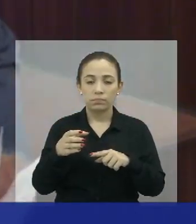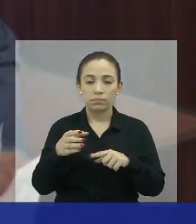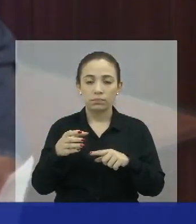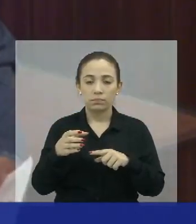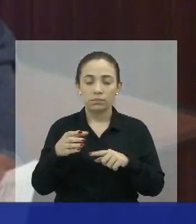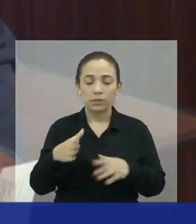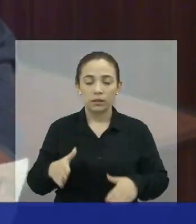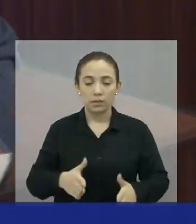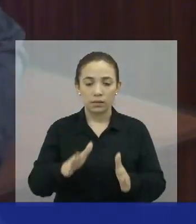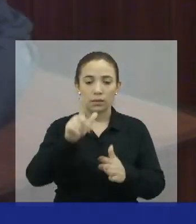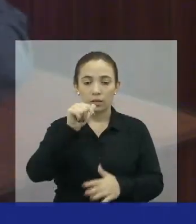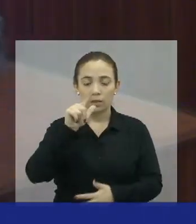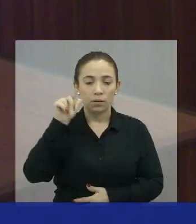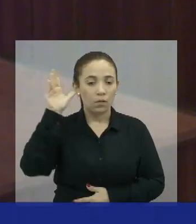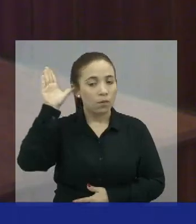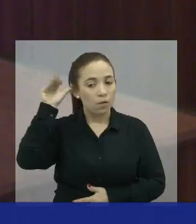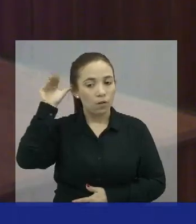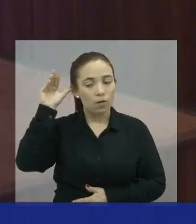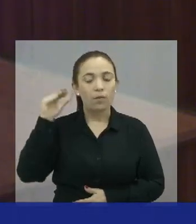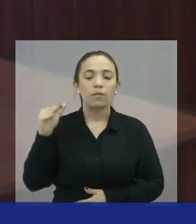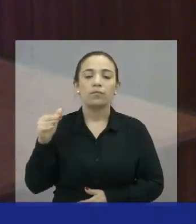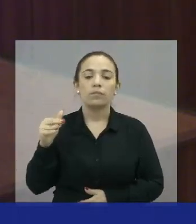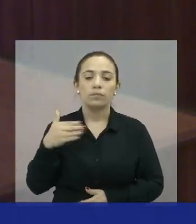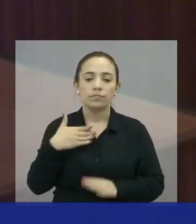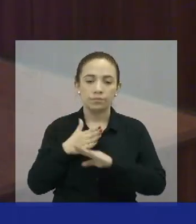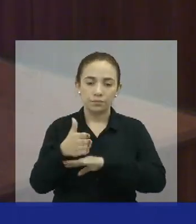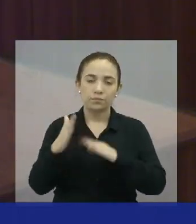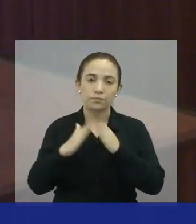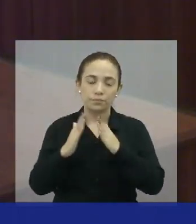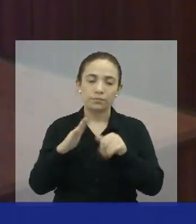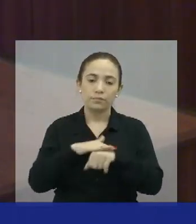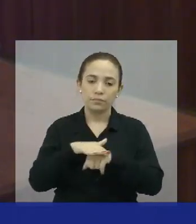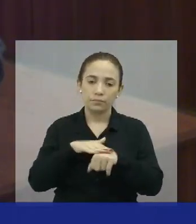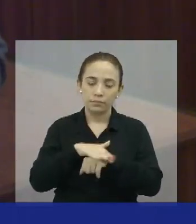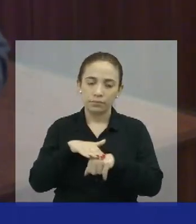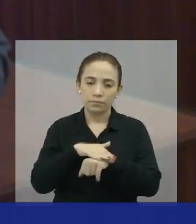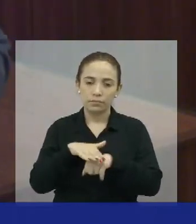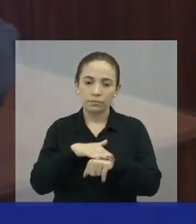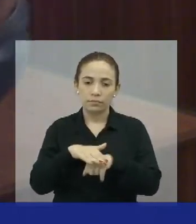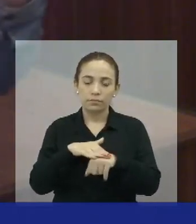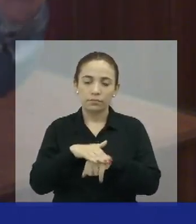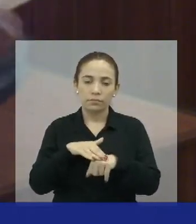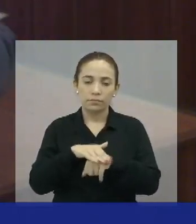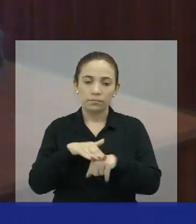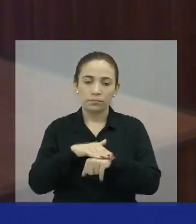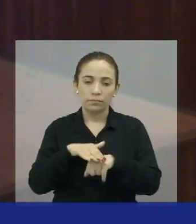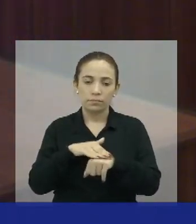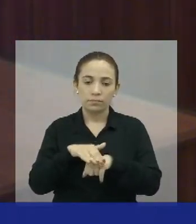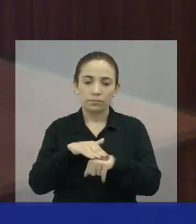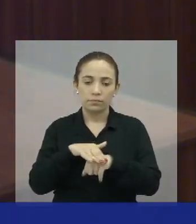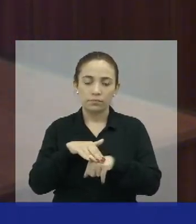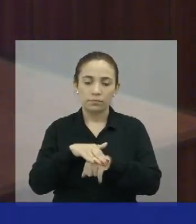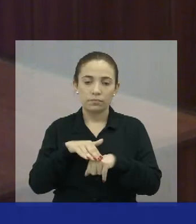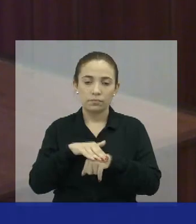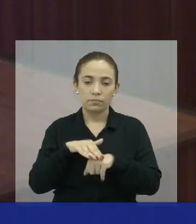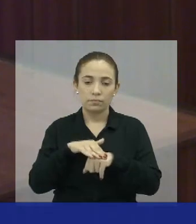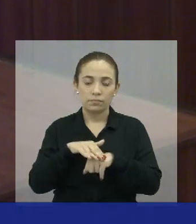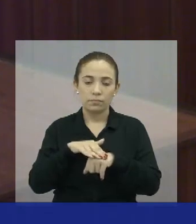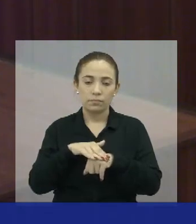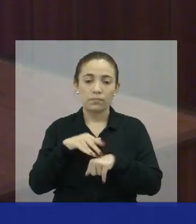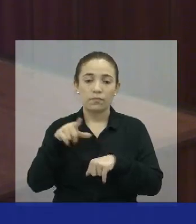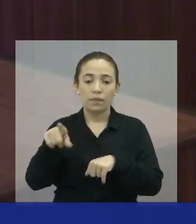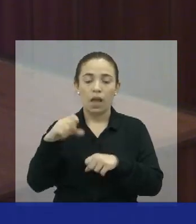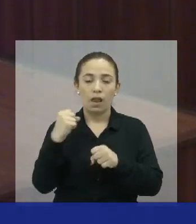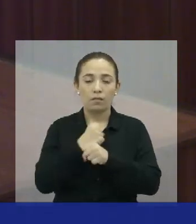Rio Cocó. Nós fomos até a sua residência, conversamos com ela, verificamos que era uma pia, que ela não teve dinheiro